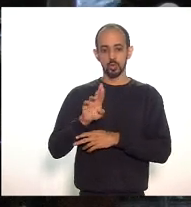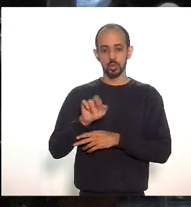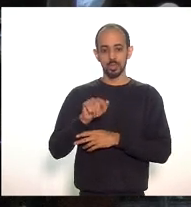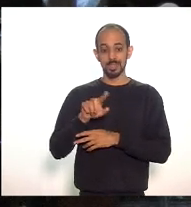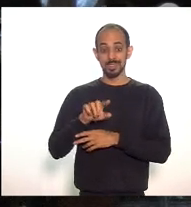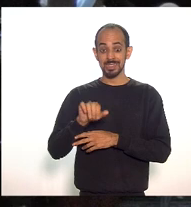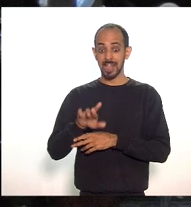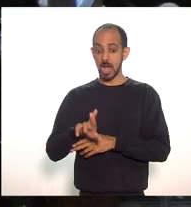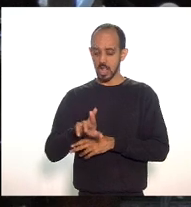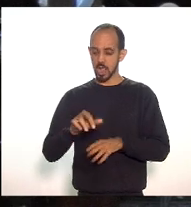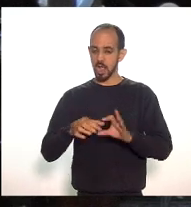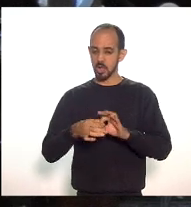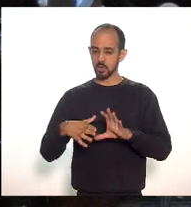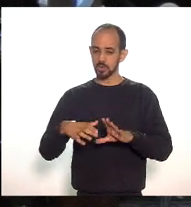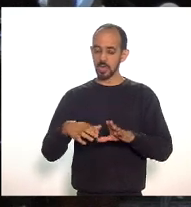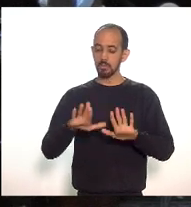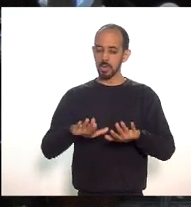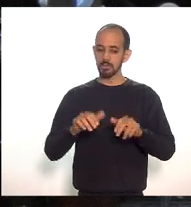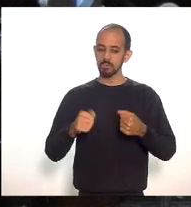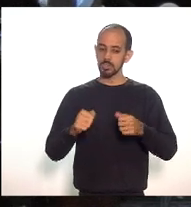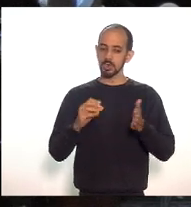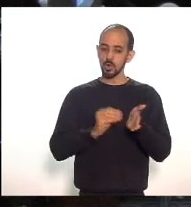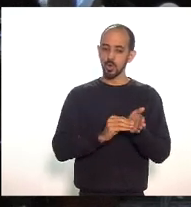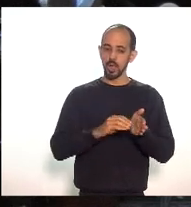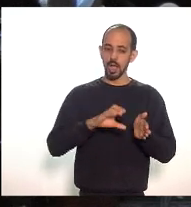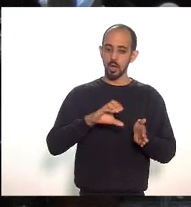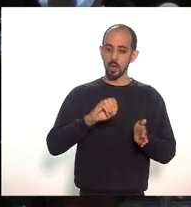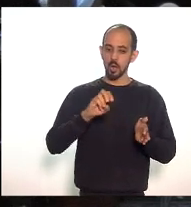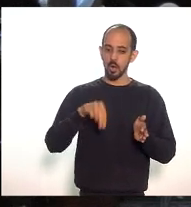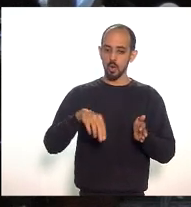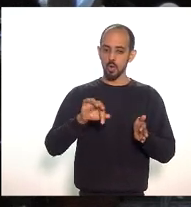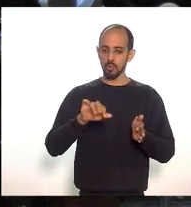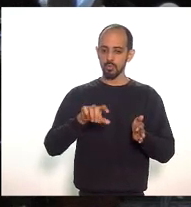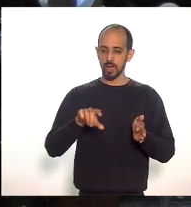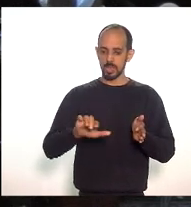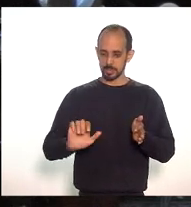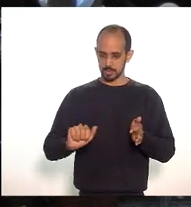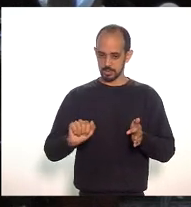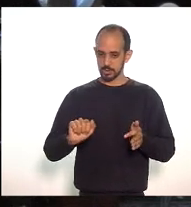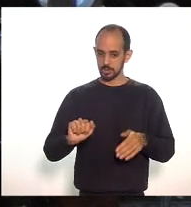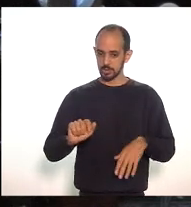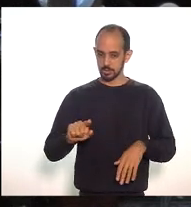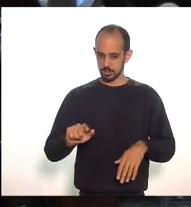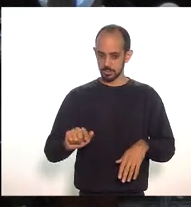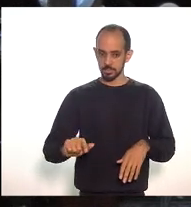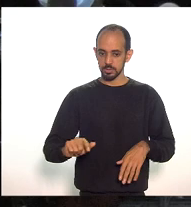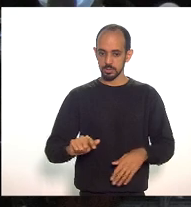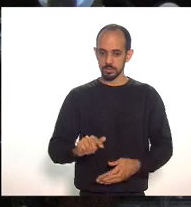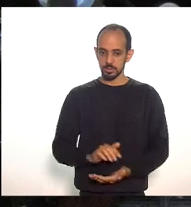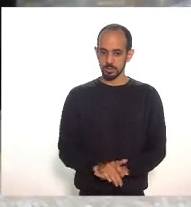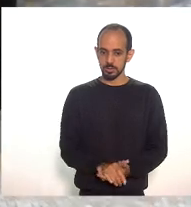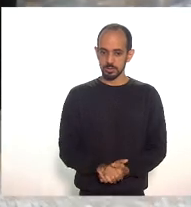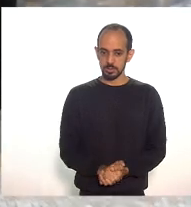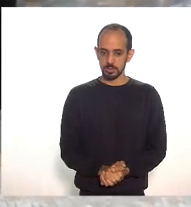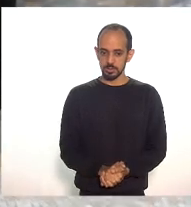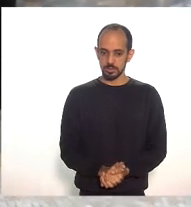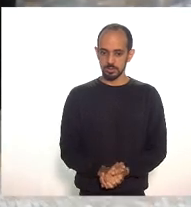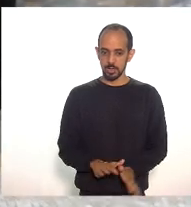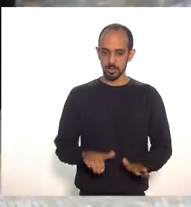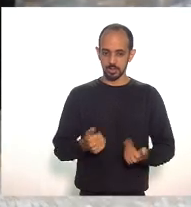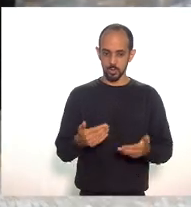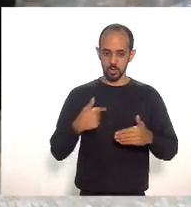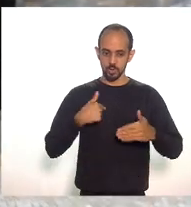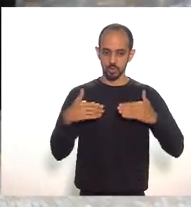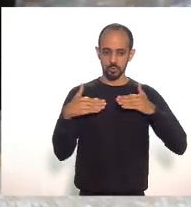se tocou faz e vamos ali depois faz o texto vou aí no grupo bom então favor